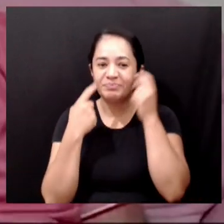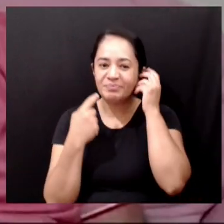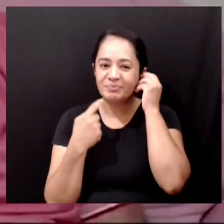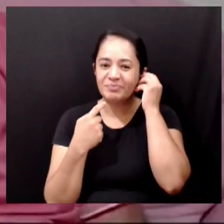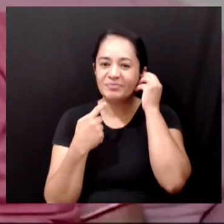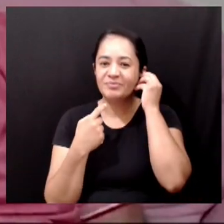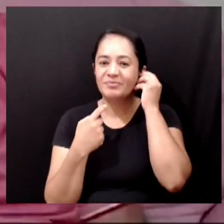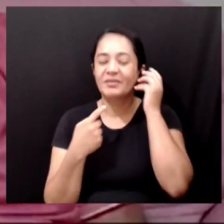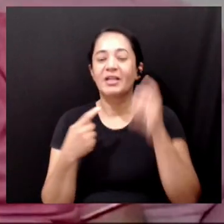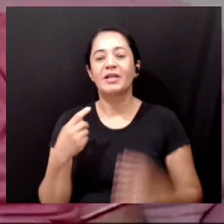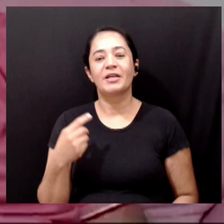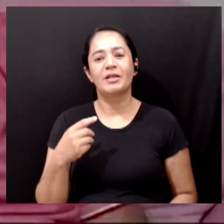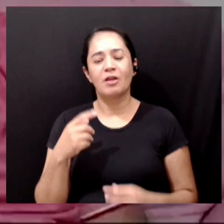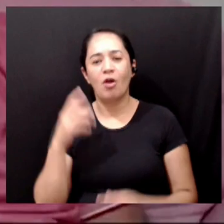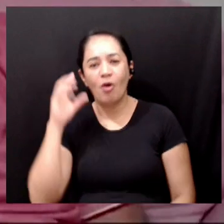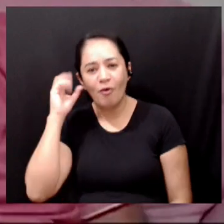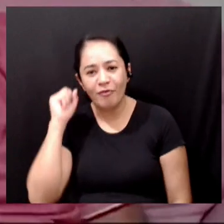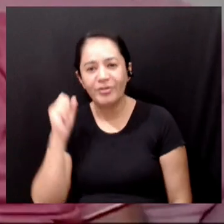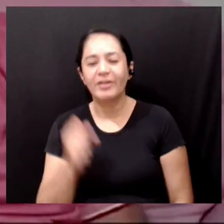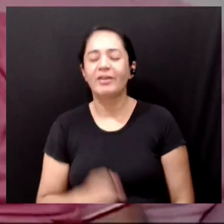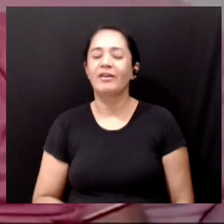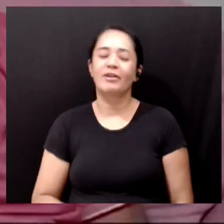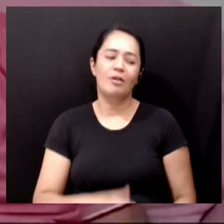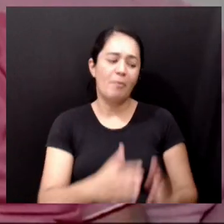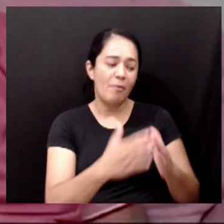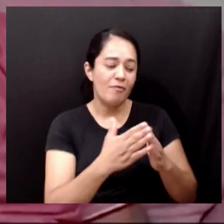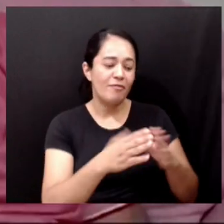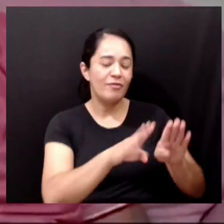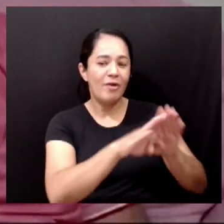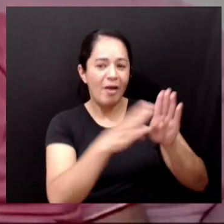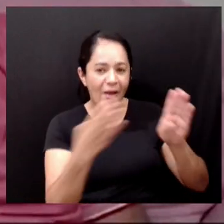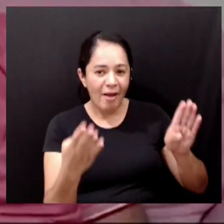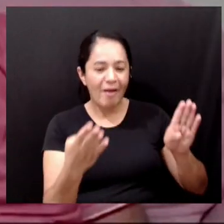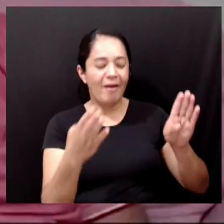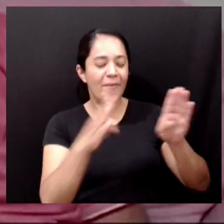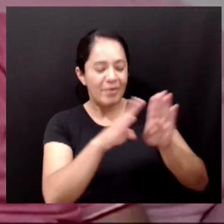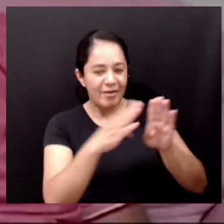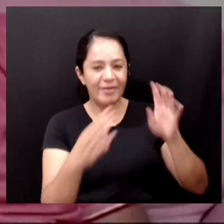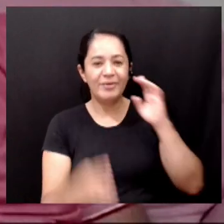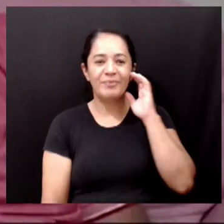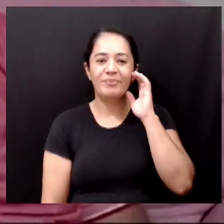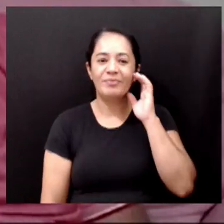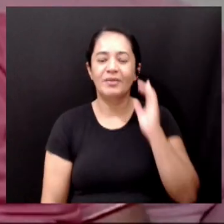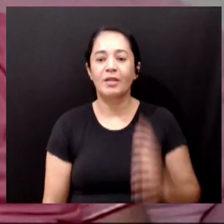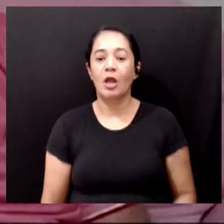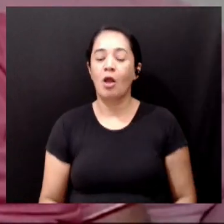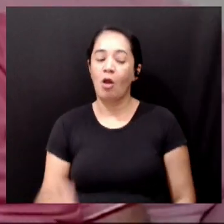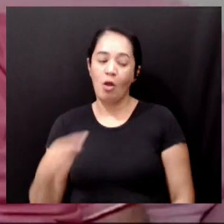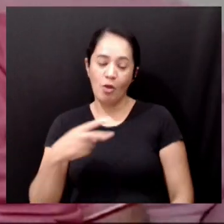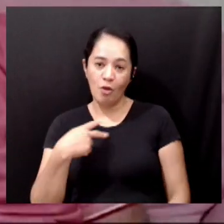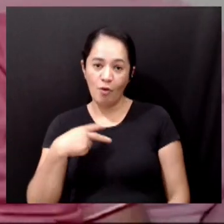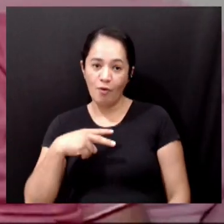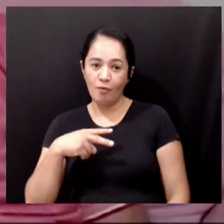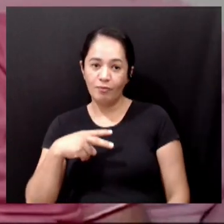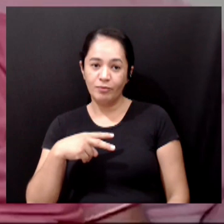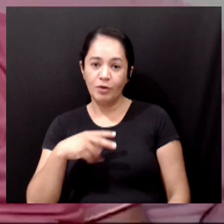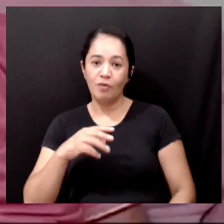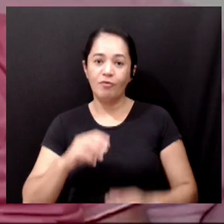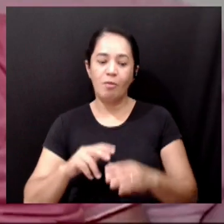ele: filho, abre a porta, tudo. Daí eu falei para a vizinha: olha, eu vou pular de uma sacada para